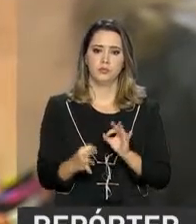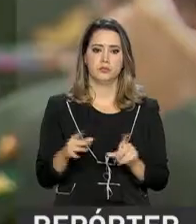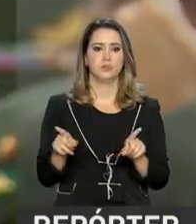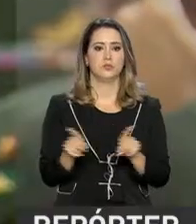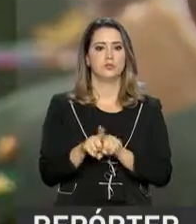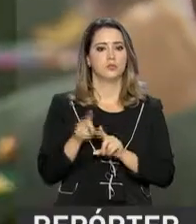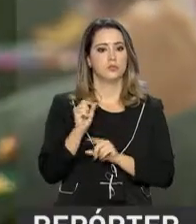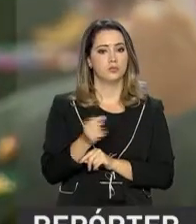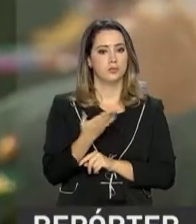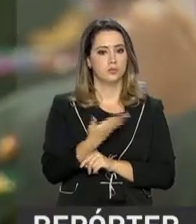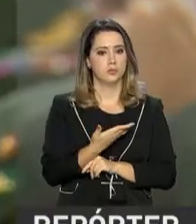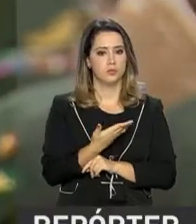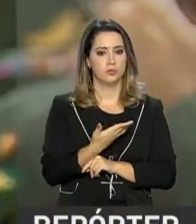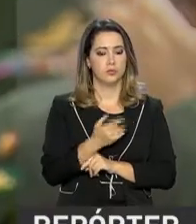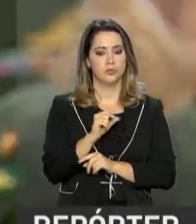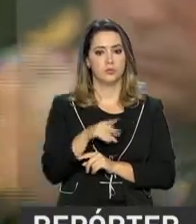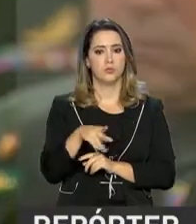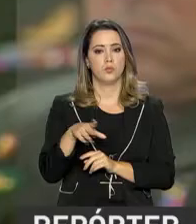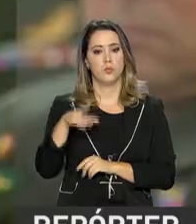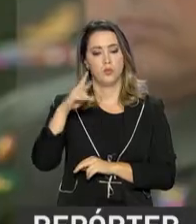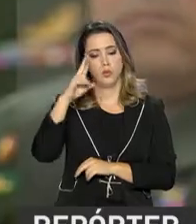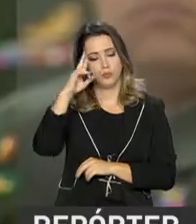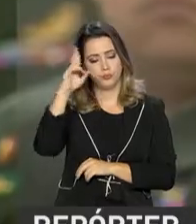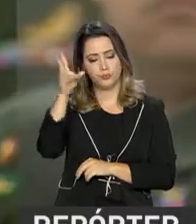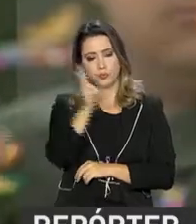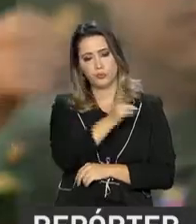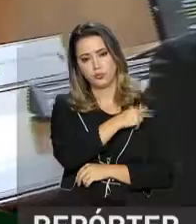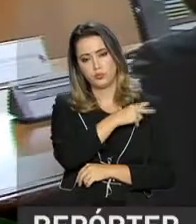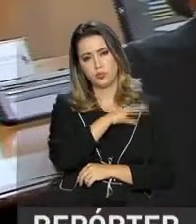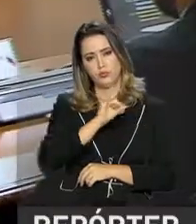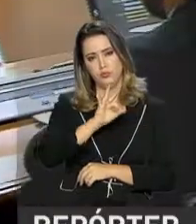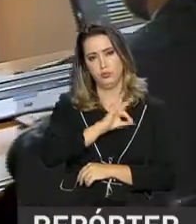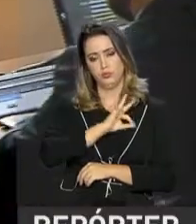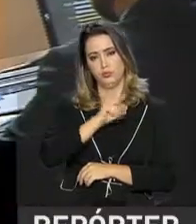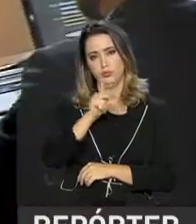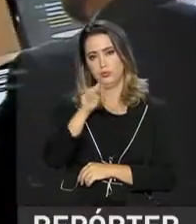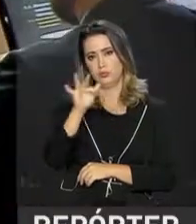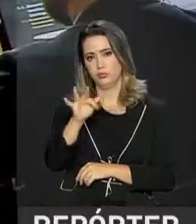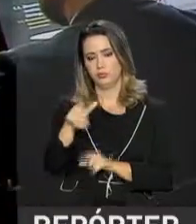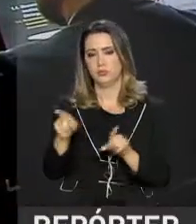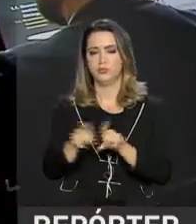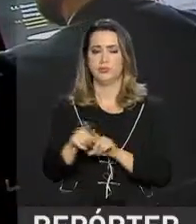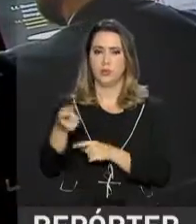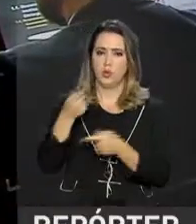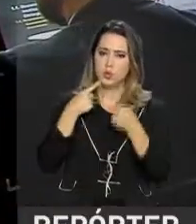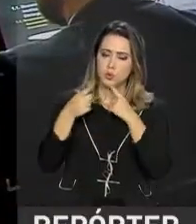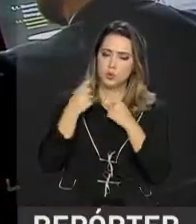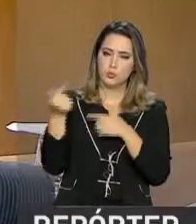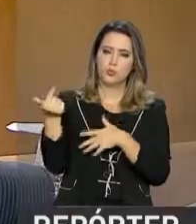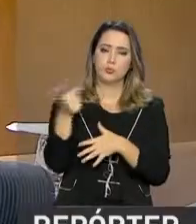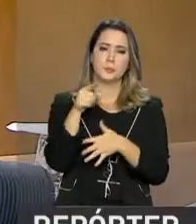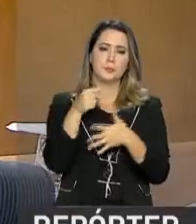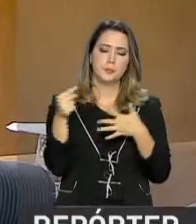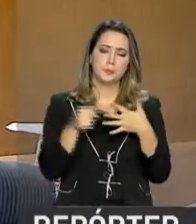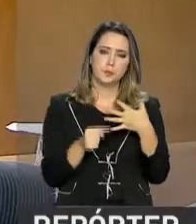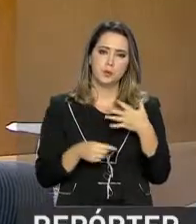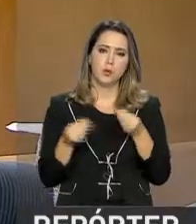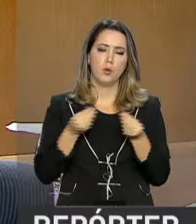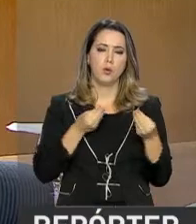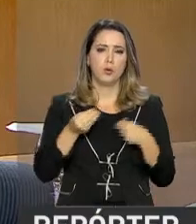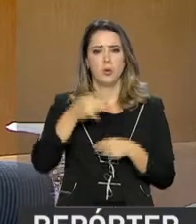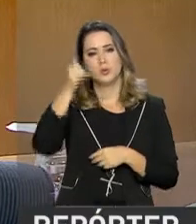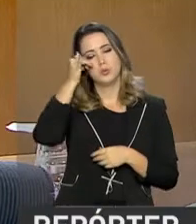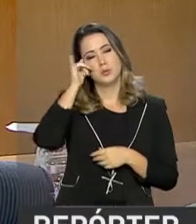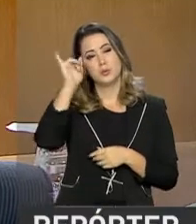jardim e o diretor geral da polícia federal fernando segóvia a idéia era discutir entre outros pontos o combate